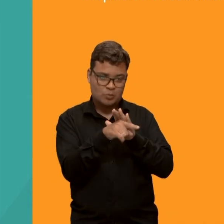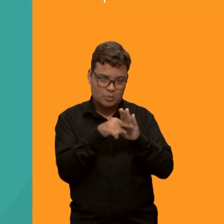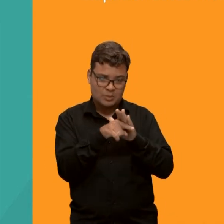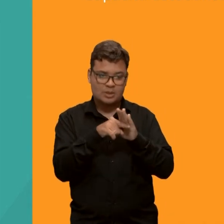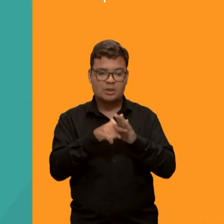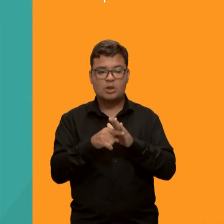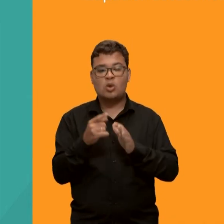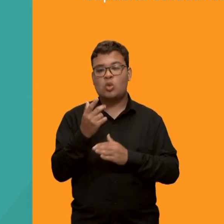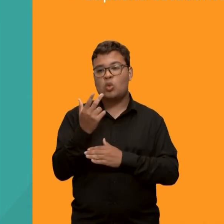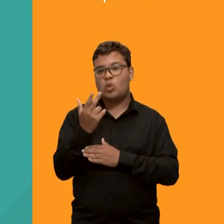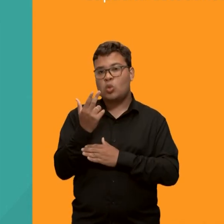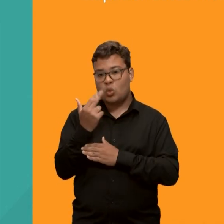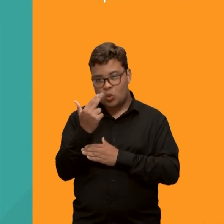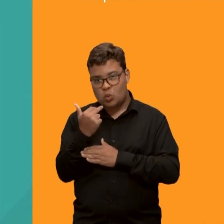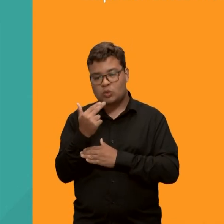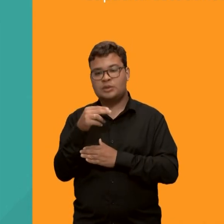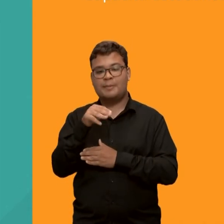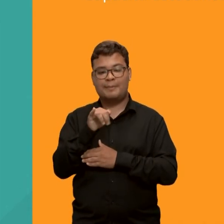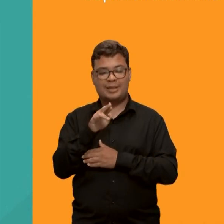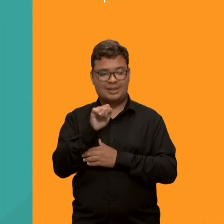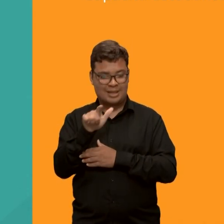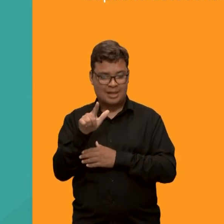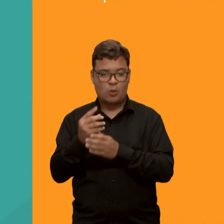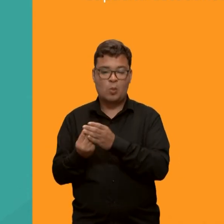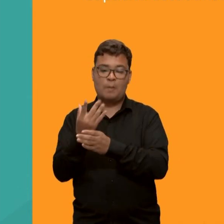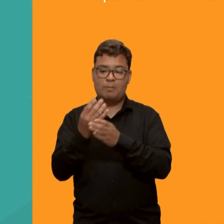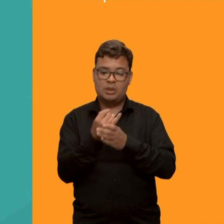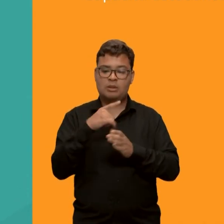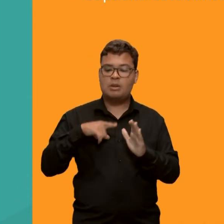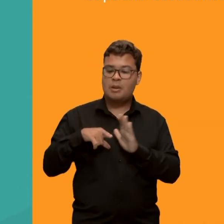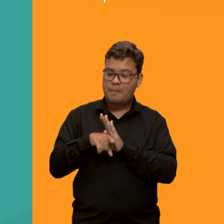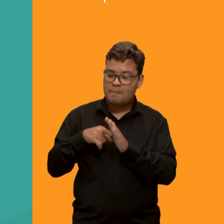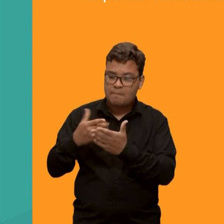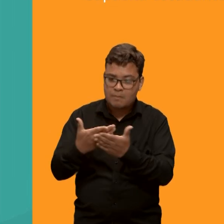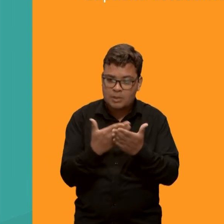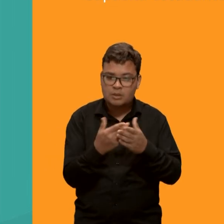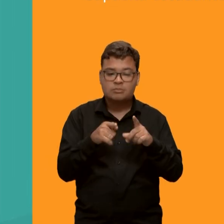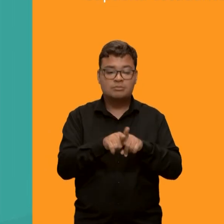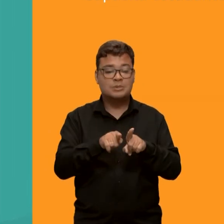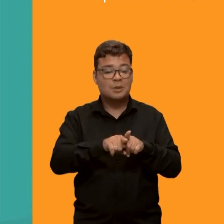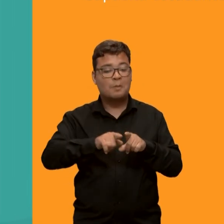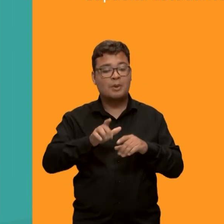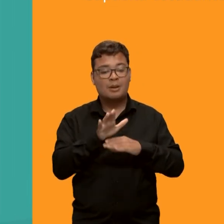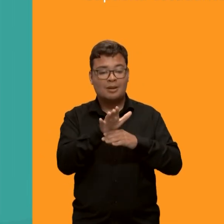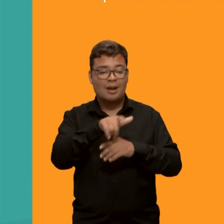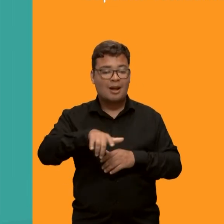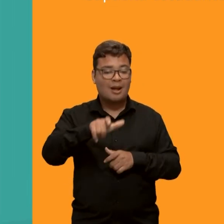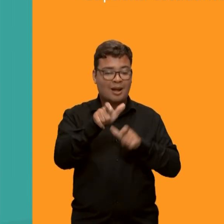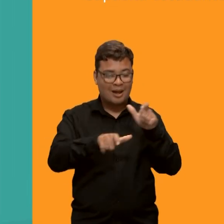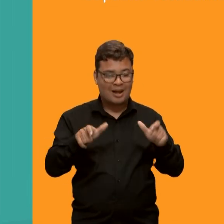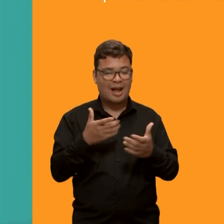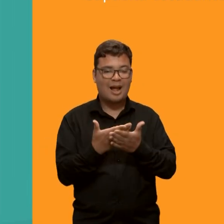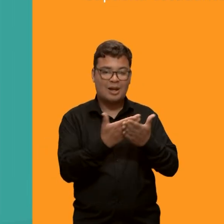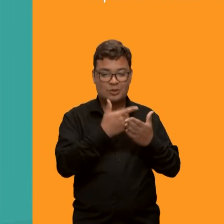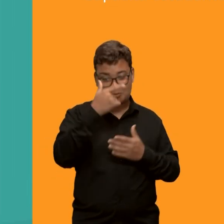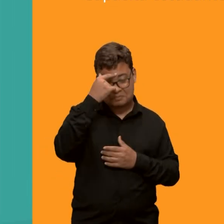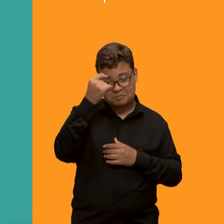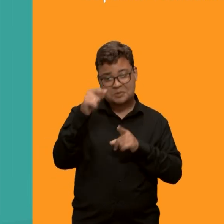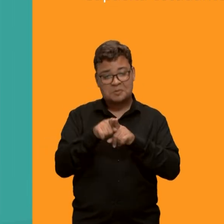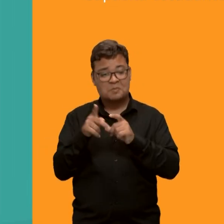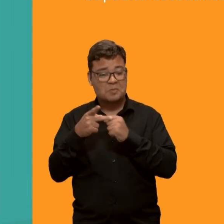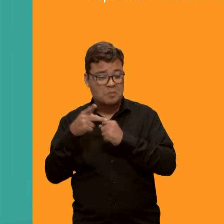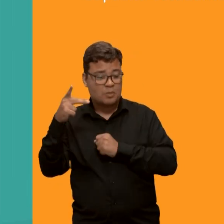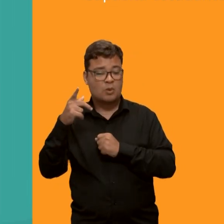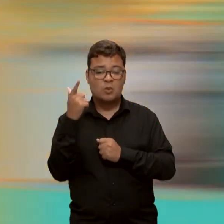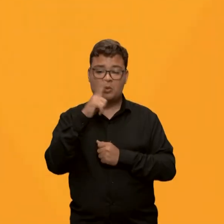de Plantas desenvolve pesquisas e capacita estudantes de graduação e pós-graduação no desenvolvimento